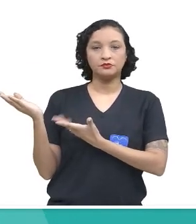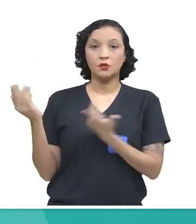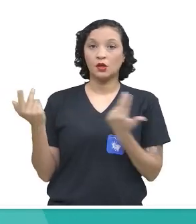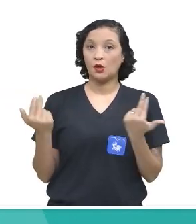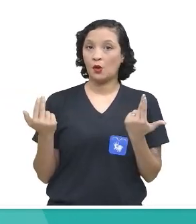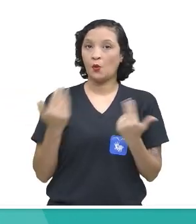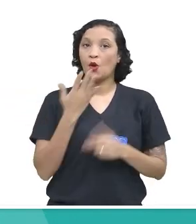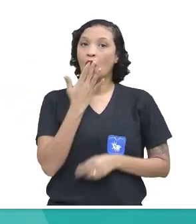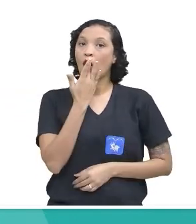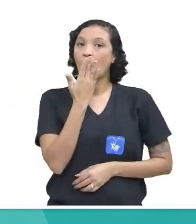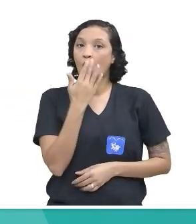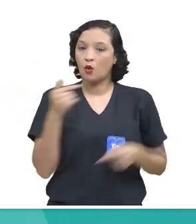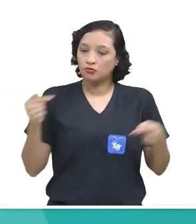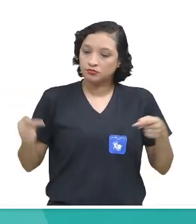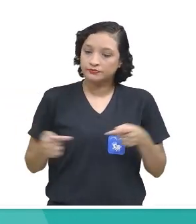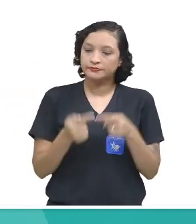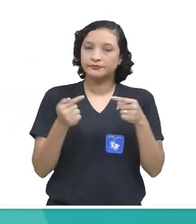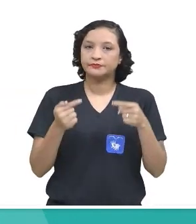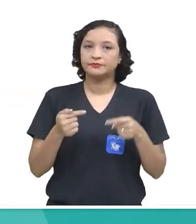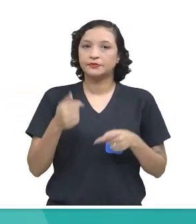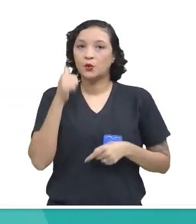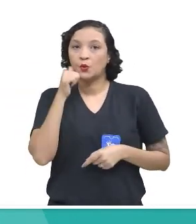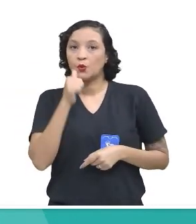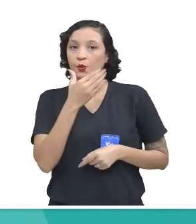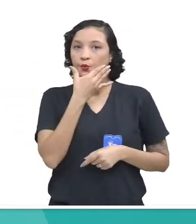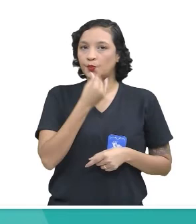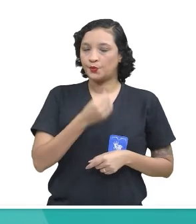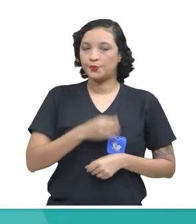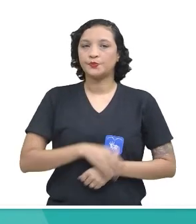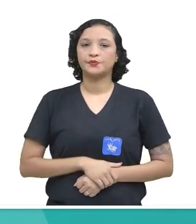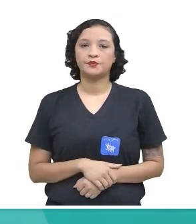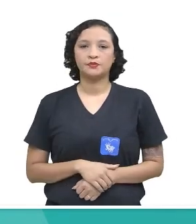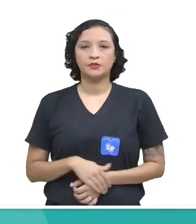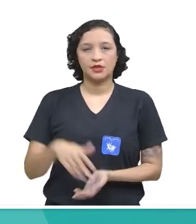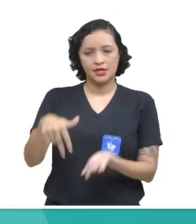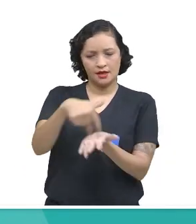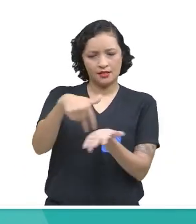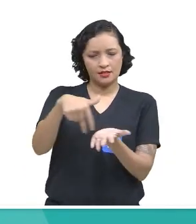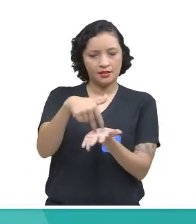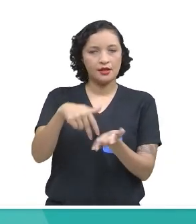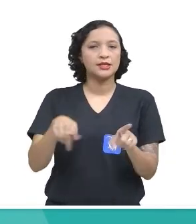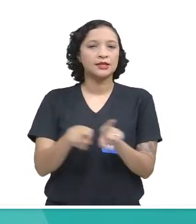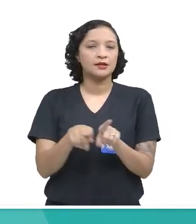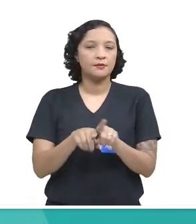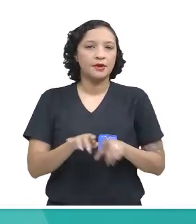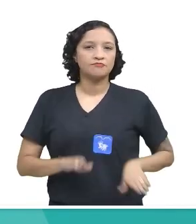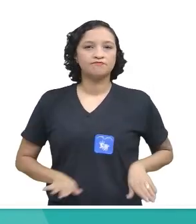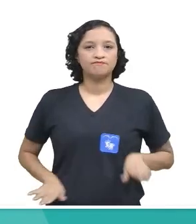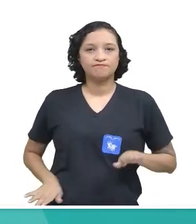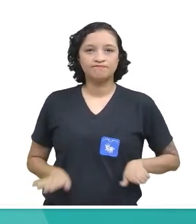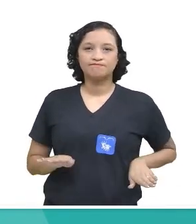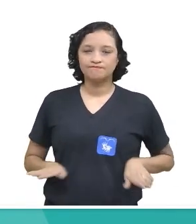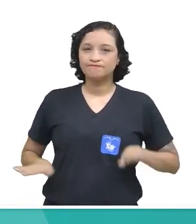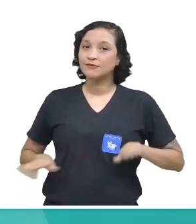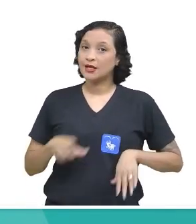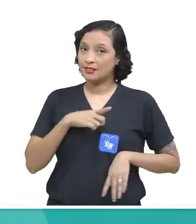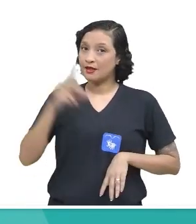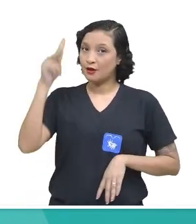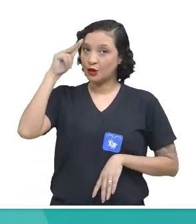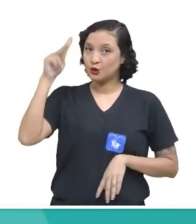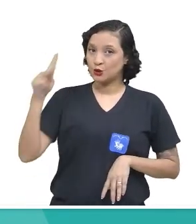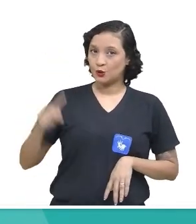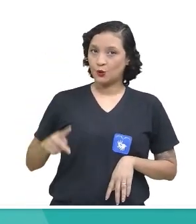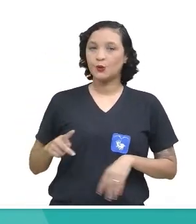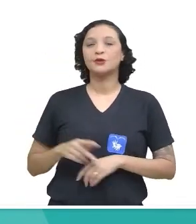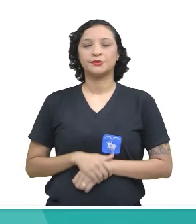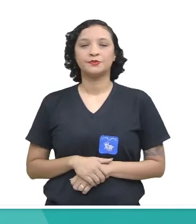sua parceira. E assim como todas as outras danças, a ciranda também ela tem a sua história. Então ela se deu